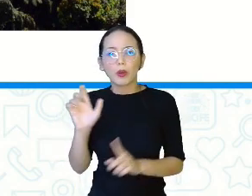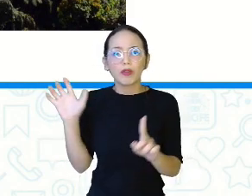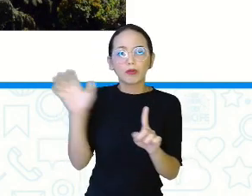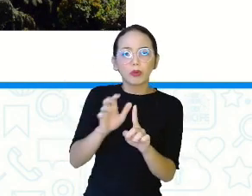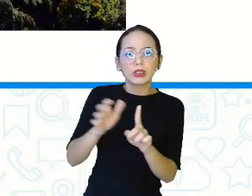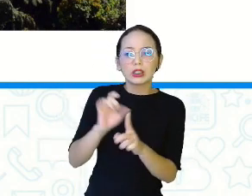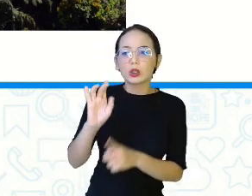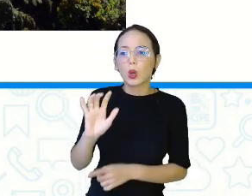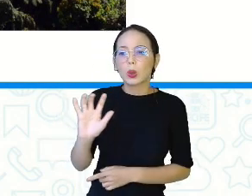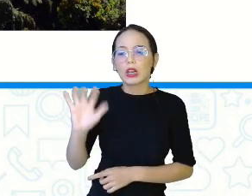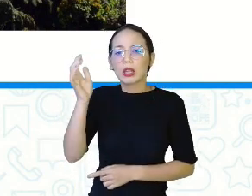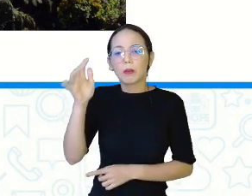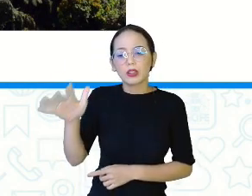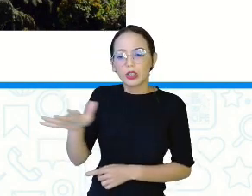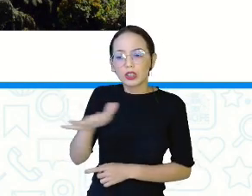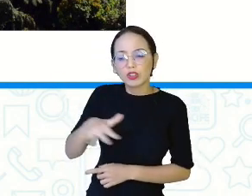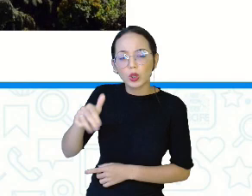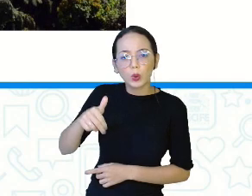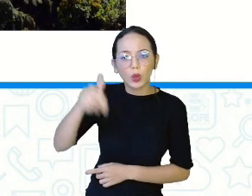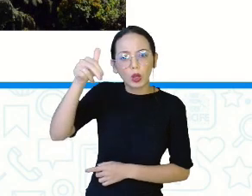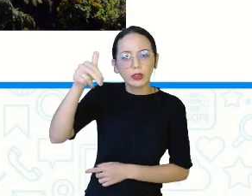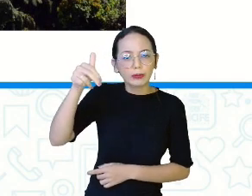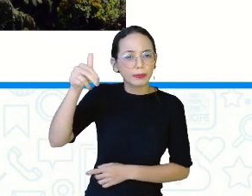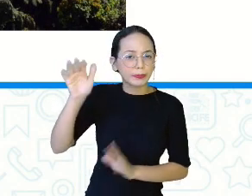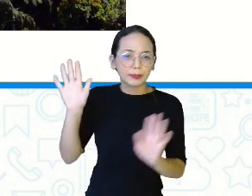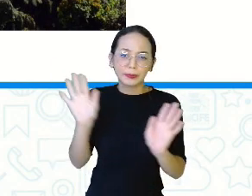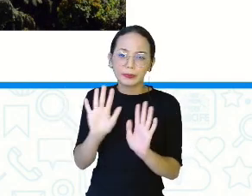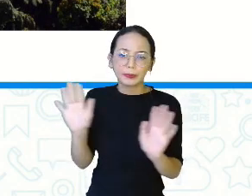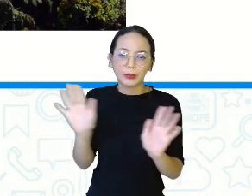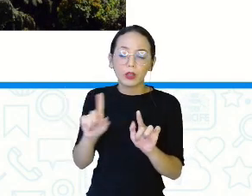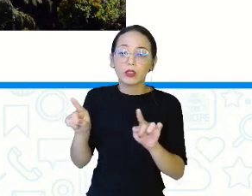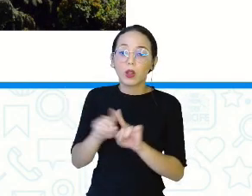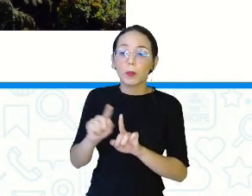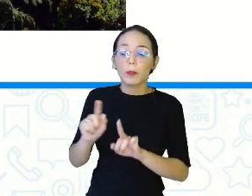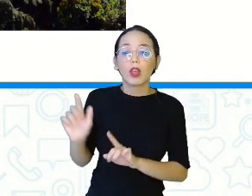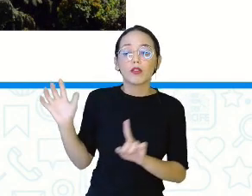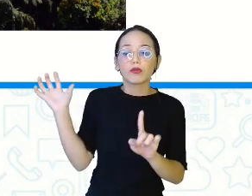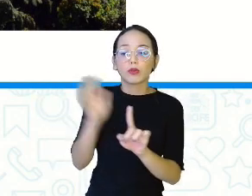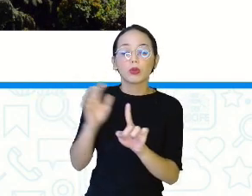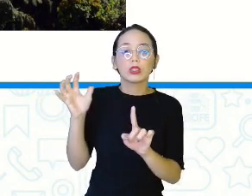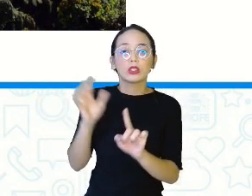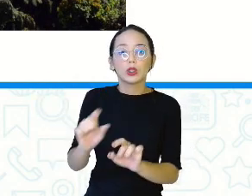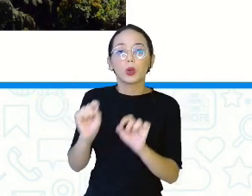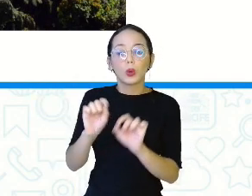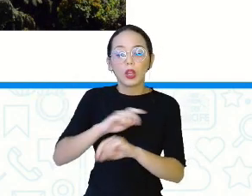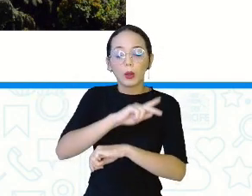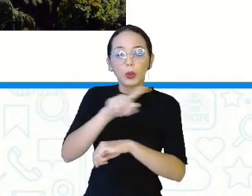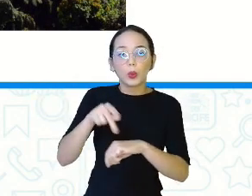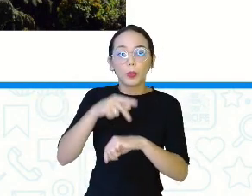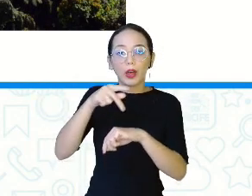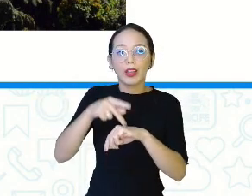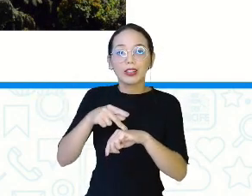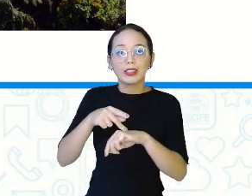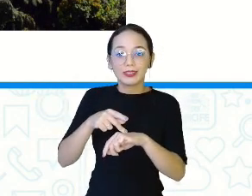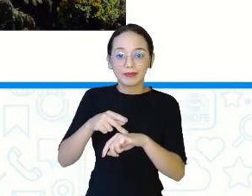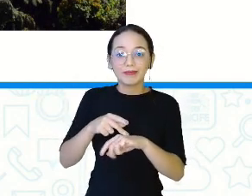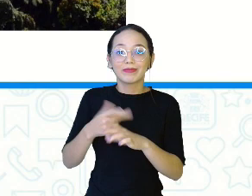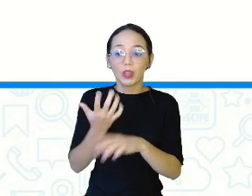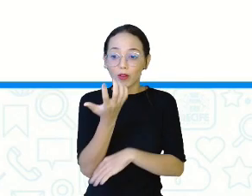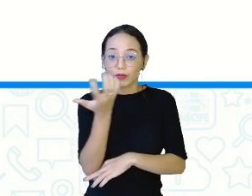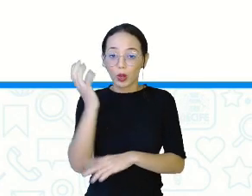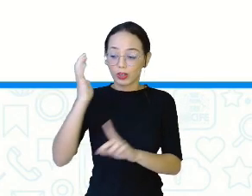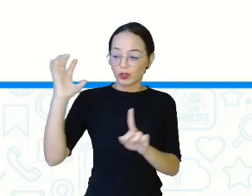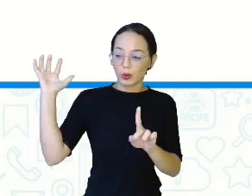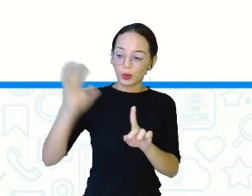clima da região norte, ela influencia no clima de todo o nosso país. Veja o tamanho